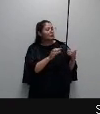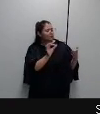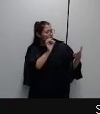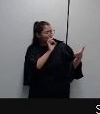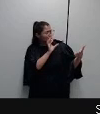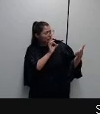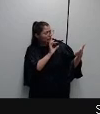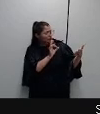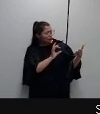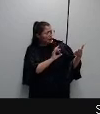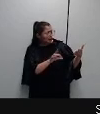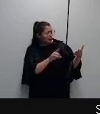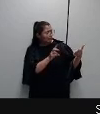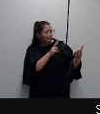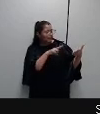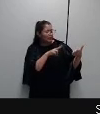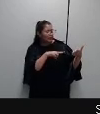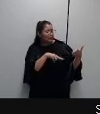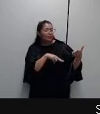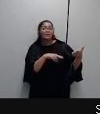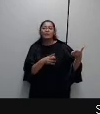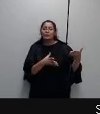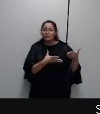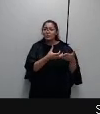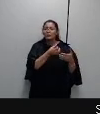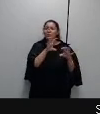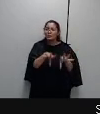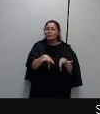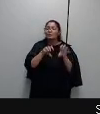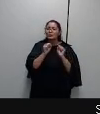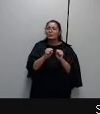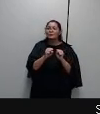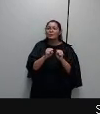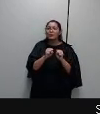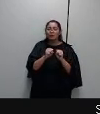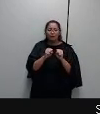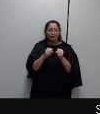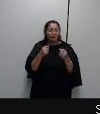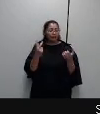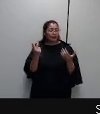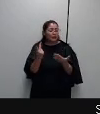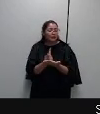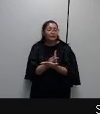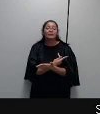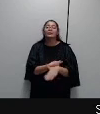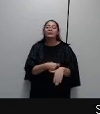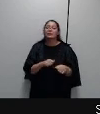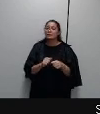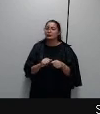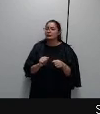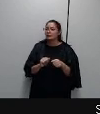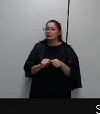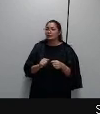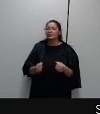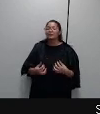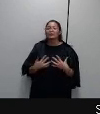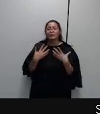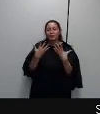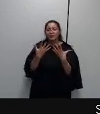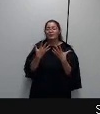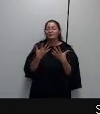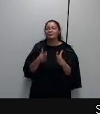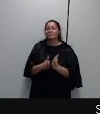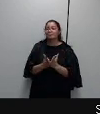diretriz consolidada em súmula a executivos fiscais de natureza não tributária é só isso parece que é